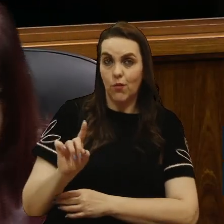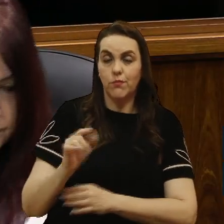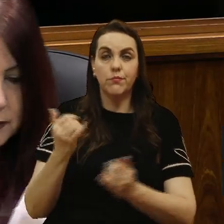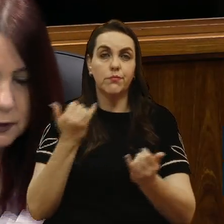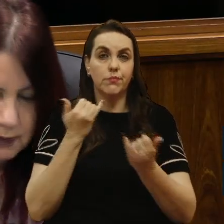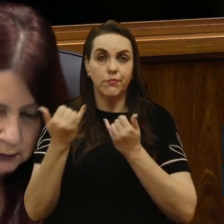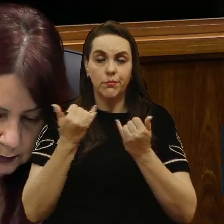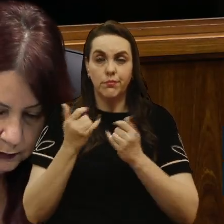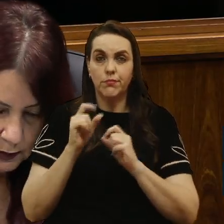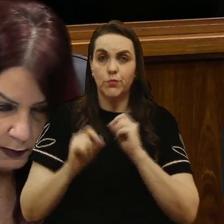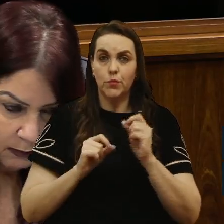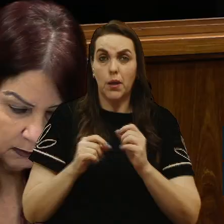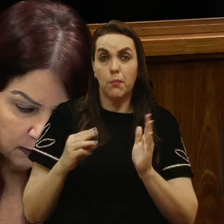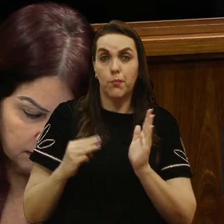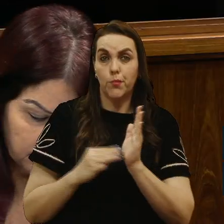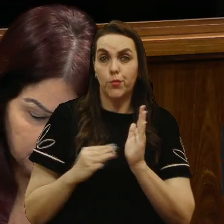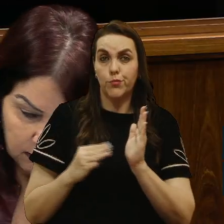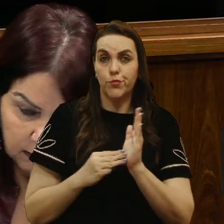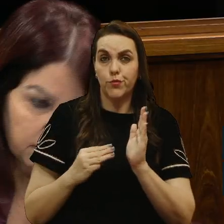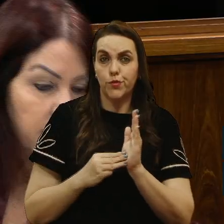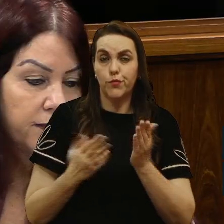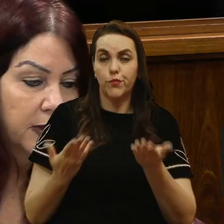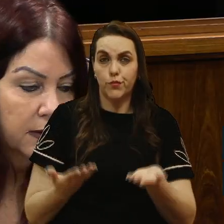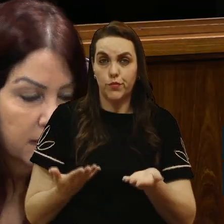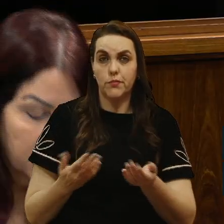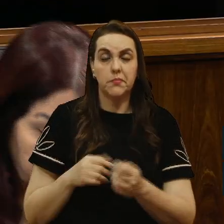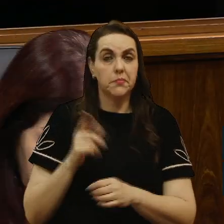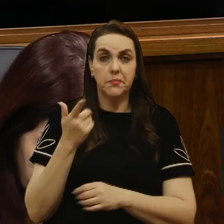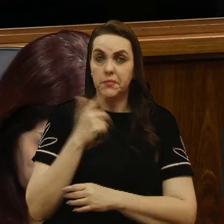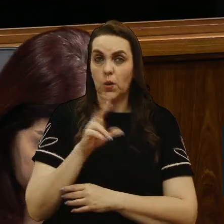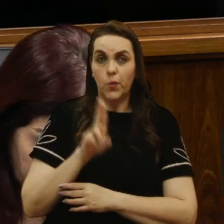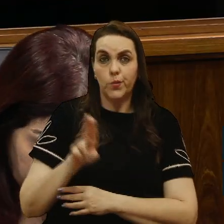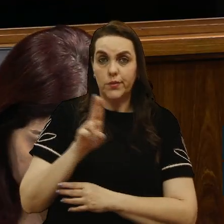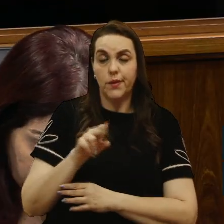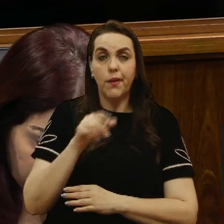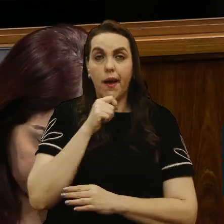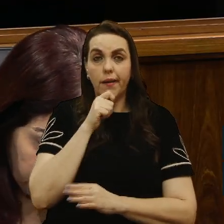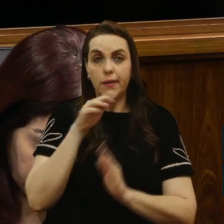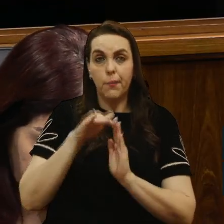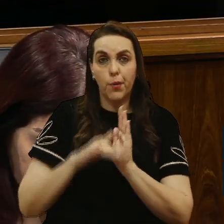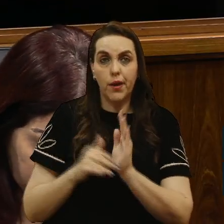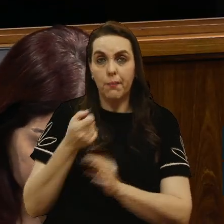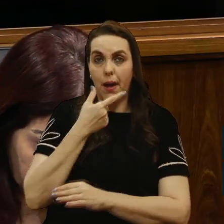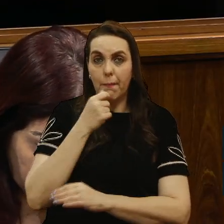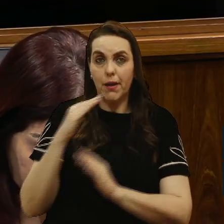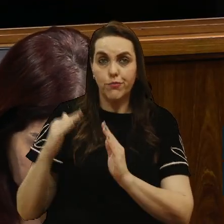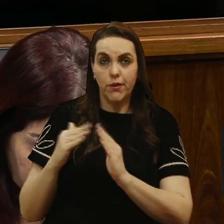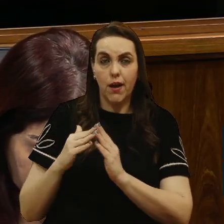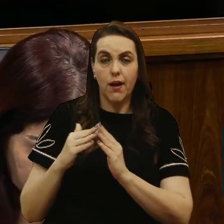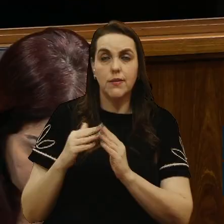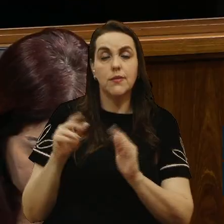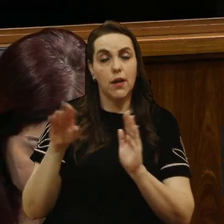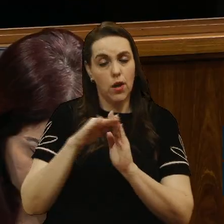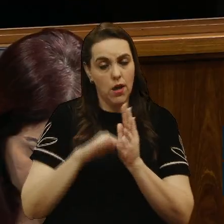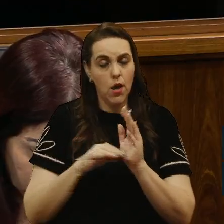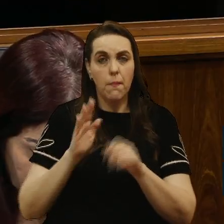informar as razões para a não implementação e o cronograma previsto para sua